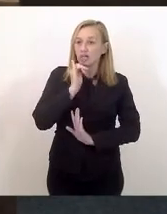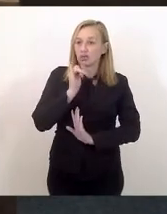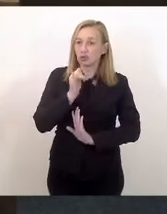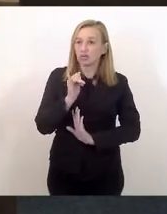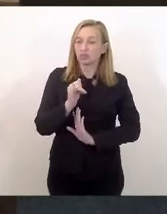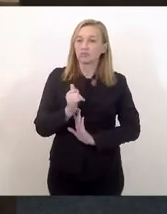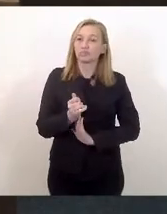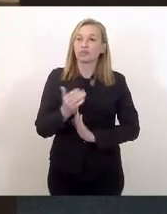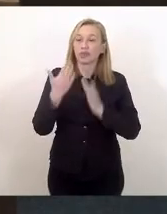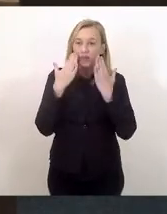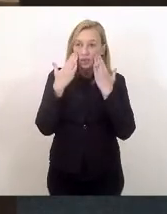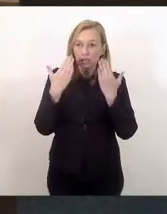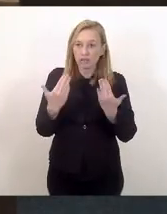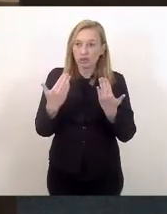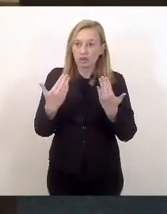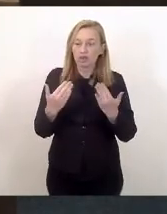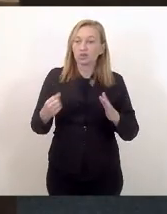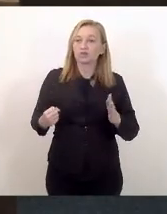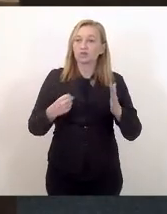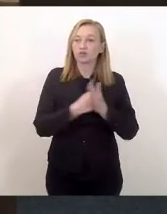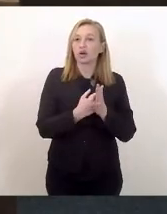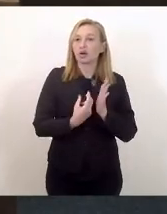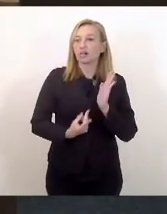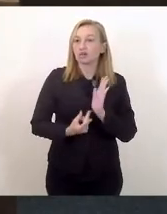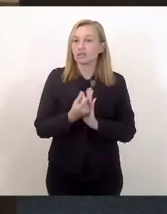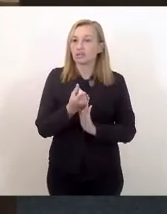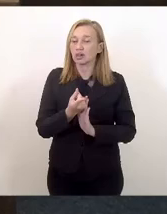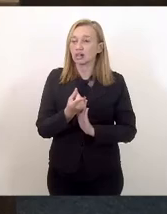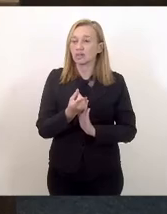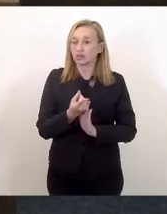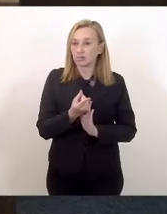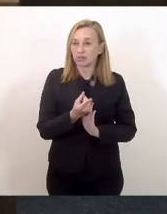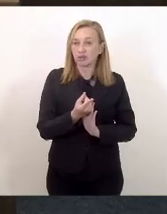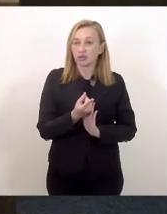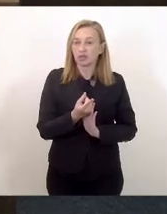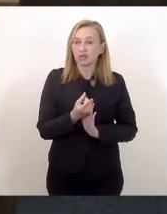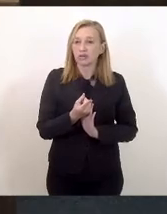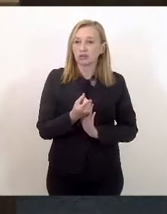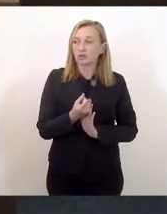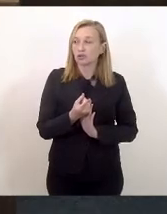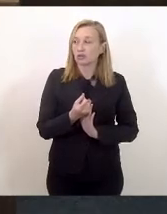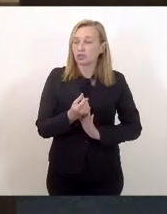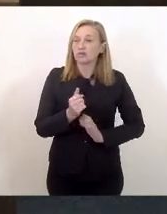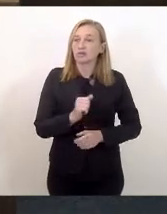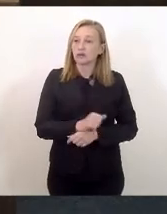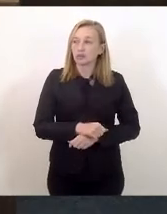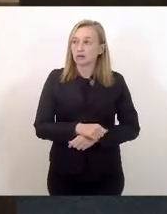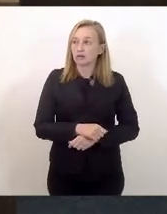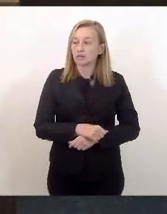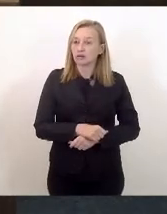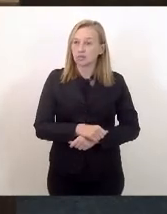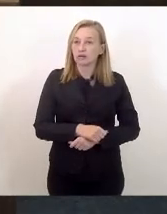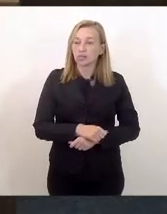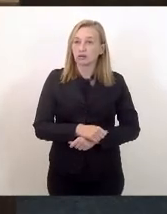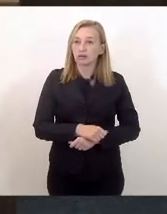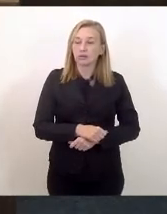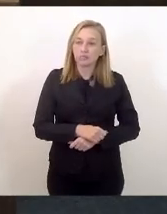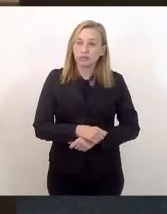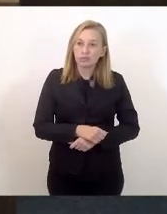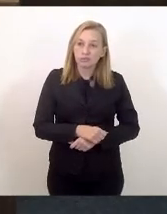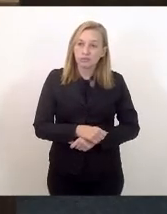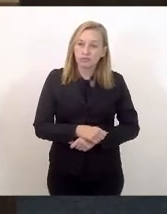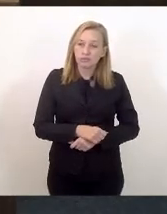à apresentação de estudo de impacto orçamentário e financeiro, conforme preceituam os artigos 14 da Lei Complementar